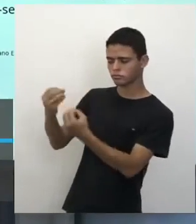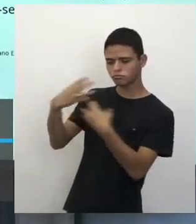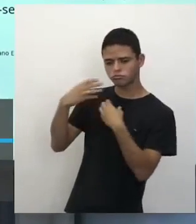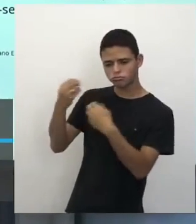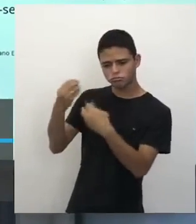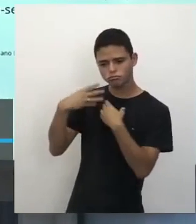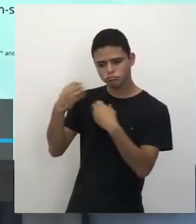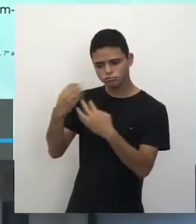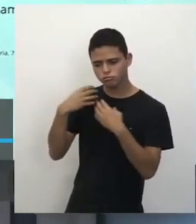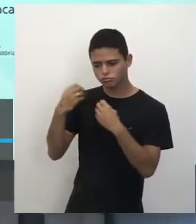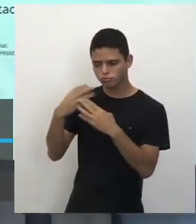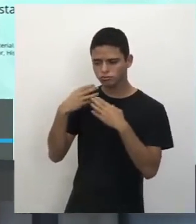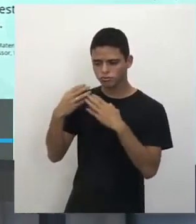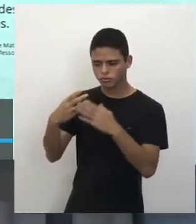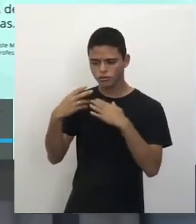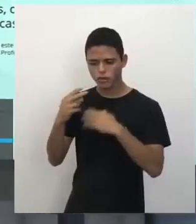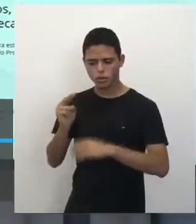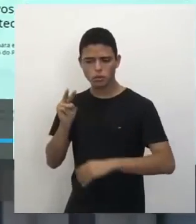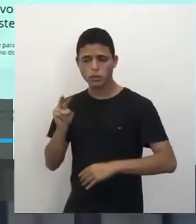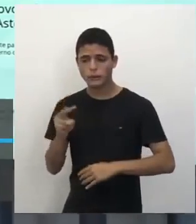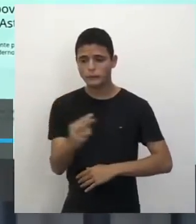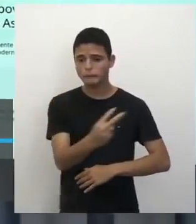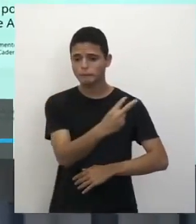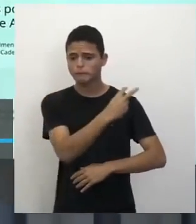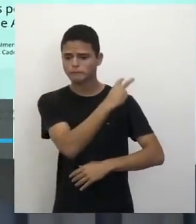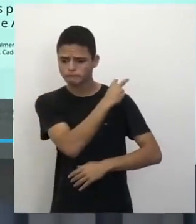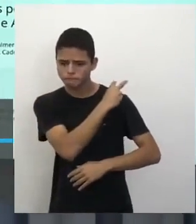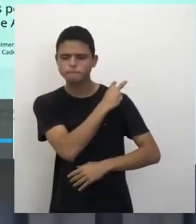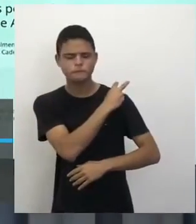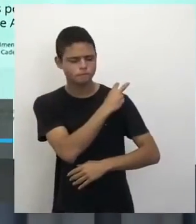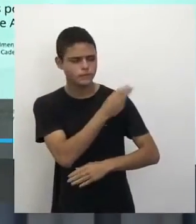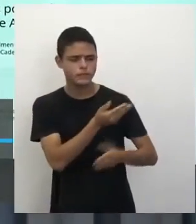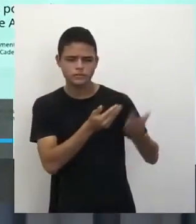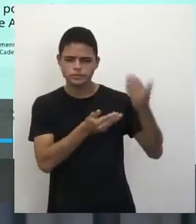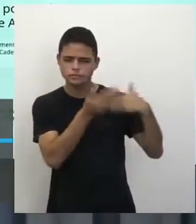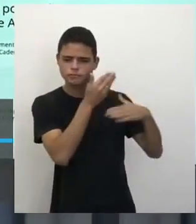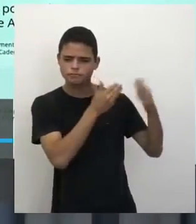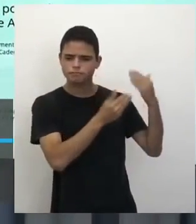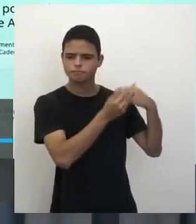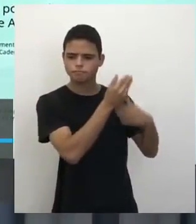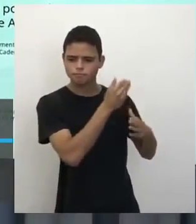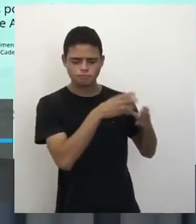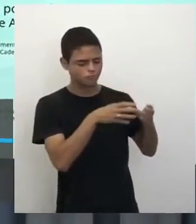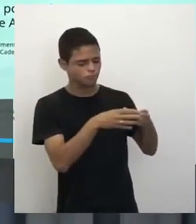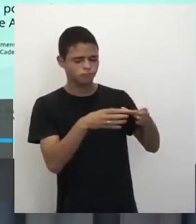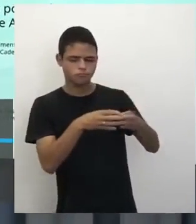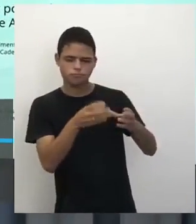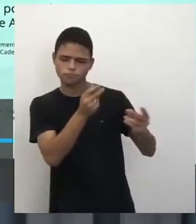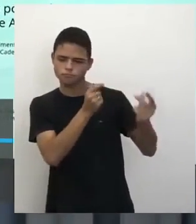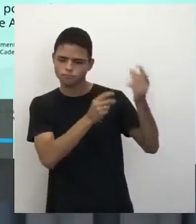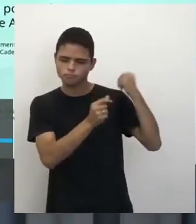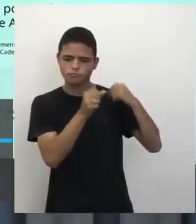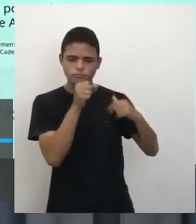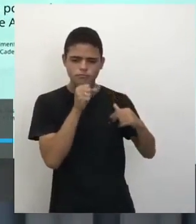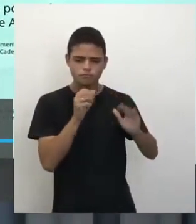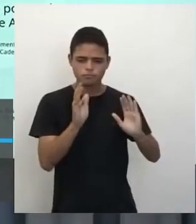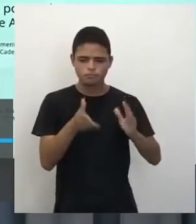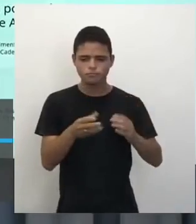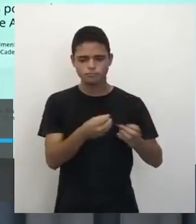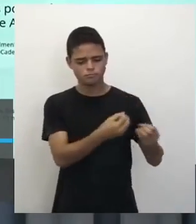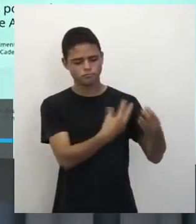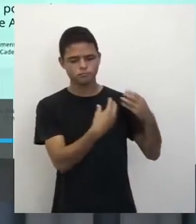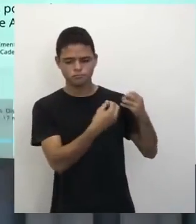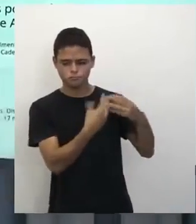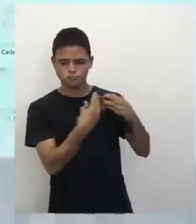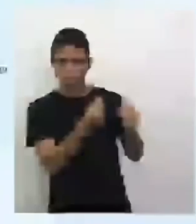É só olhar para trás, olhar para os povos mais antigos, que nós vamos aprender muita coisa com eles. Legal? Então, aqui